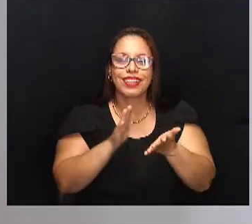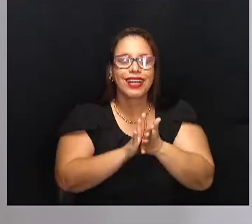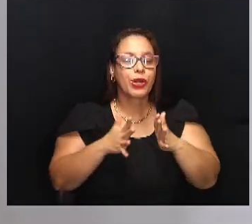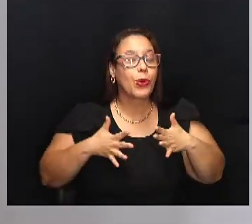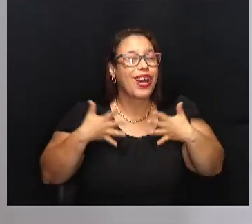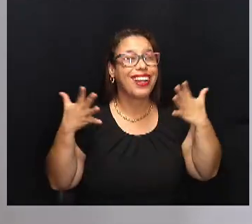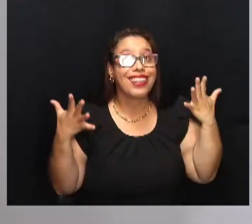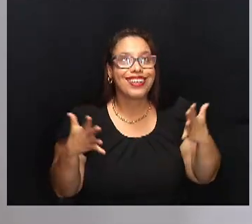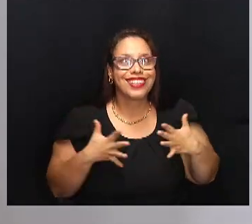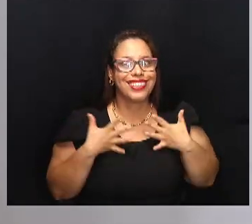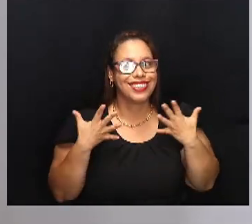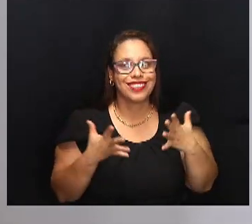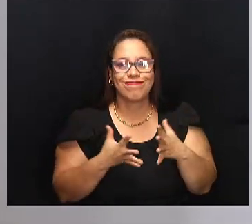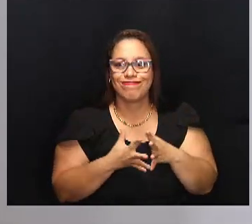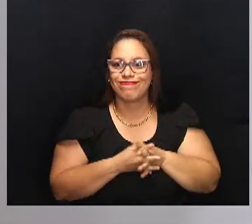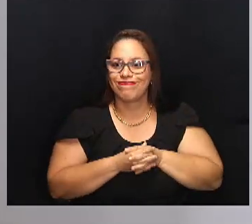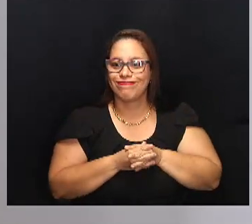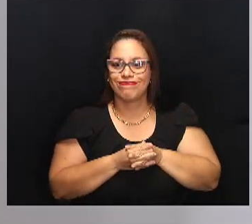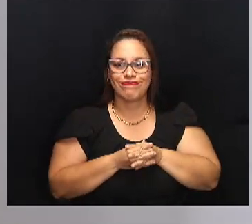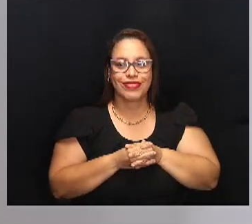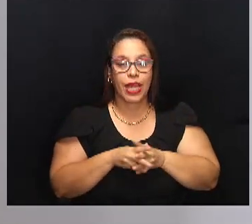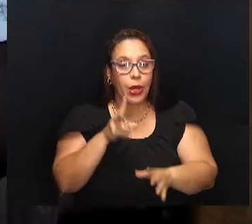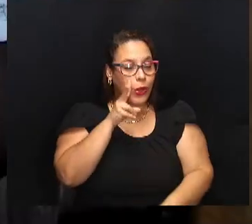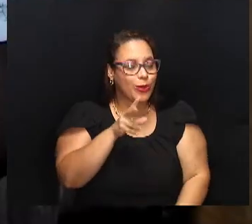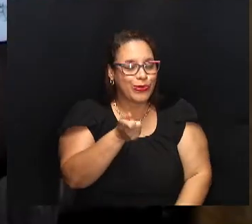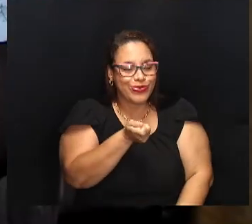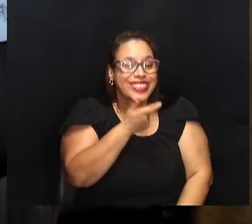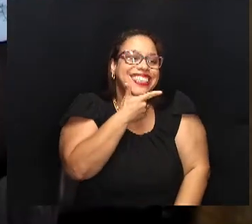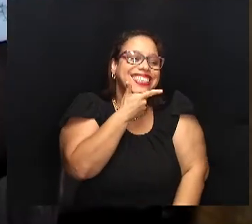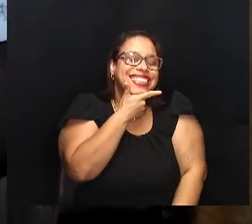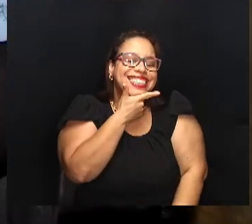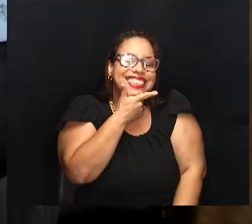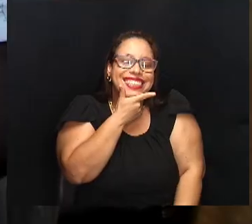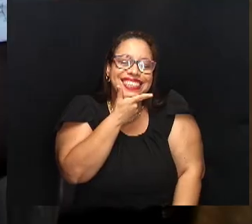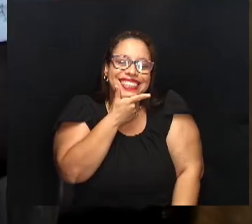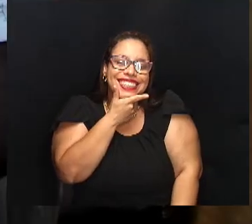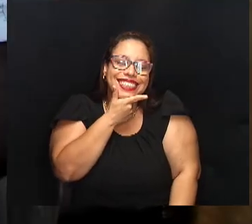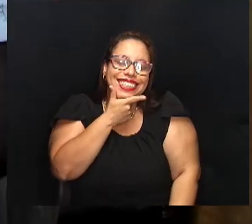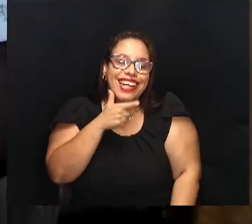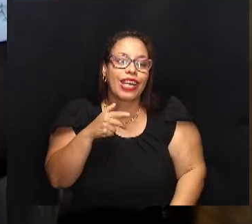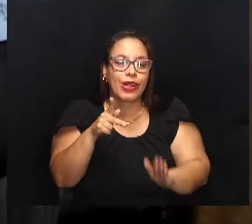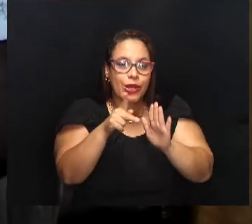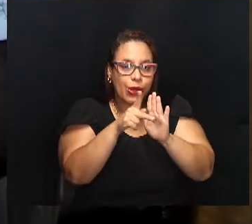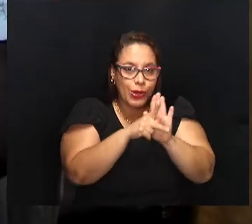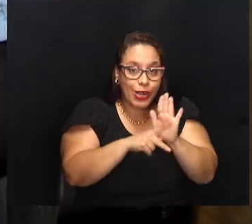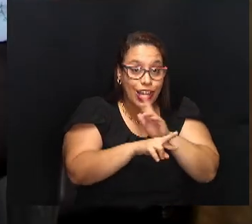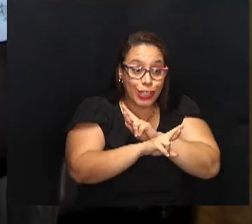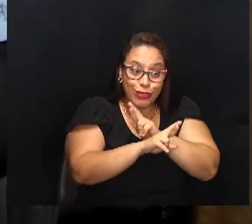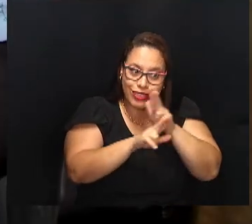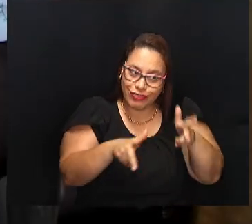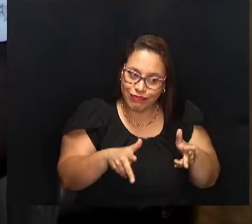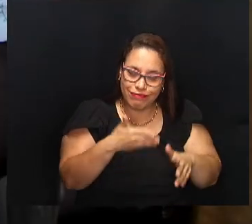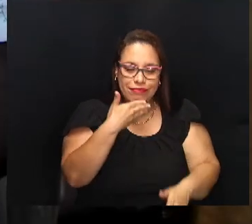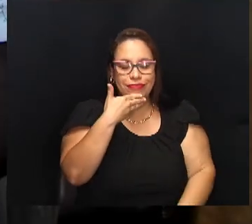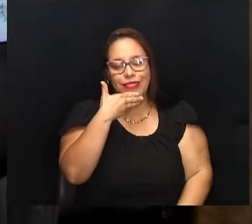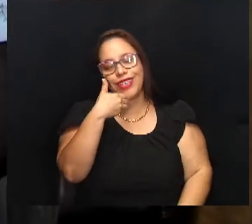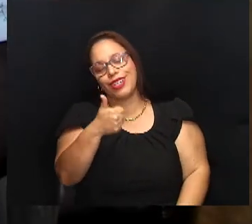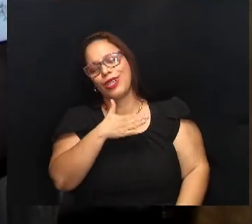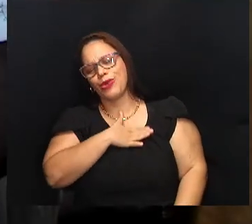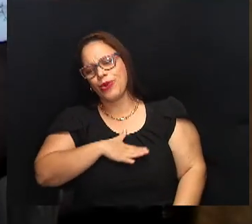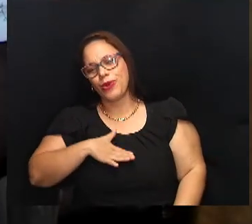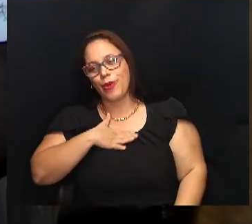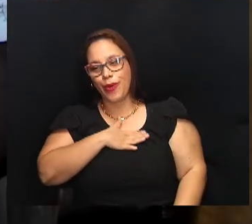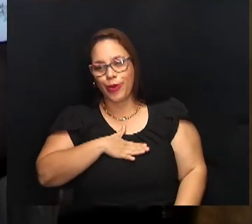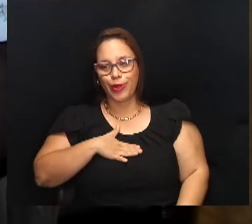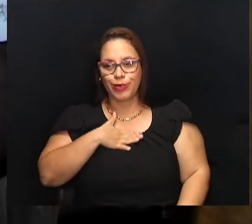alegria. Né? A minha maior alegria é quando eu vejo ele sorrindo. Né? Eu falo que nosso projeto ele é diferenciado. Sim. A melhor parte que eu gosto deles,